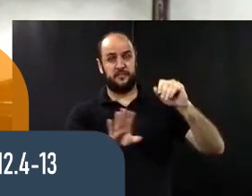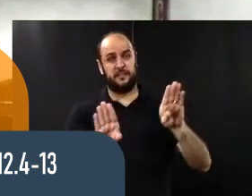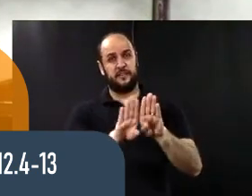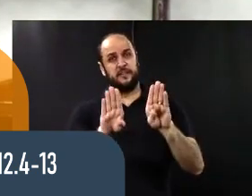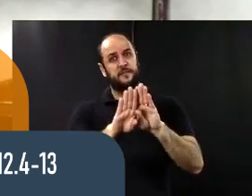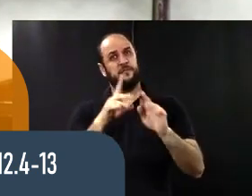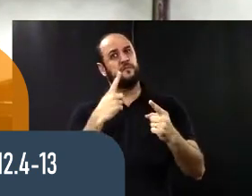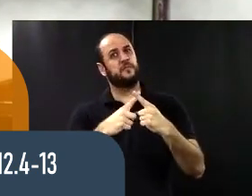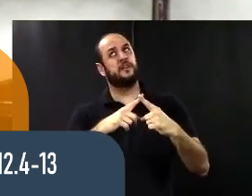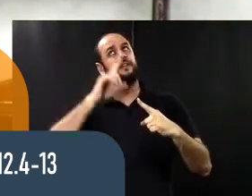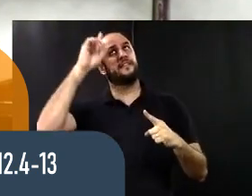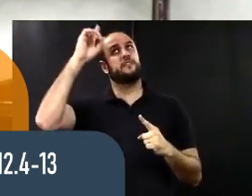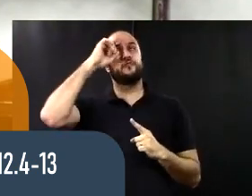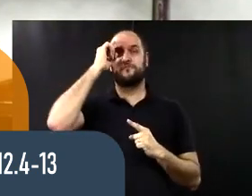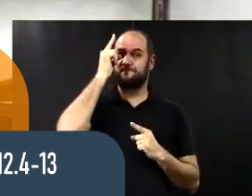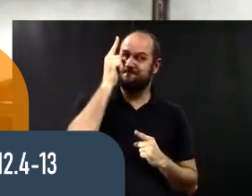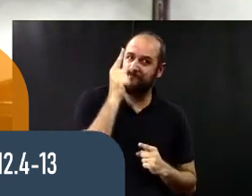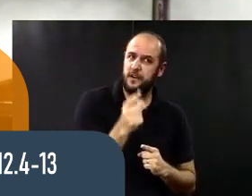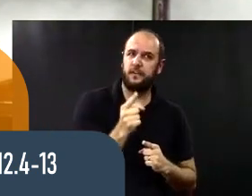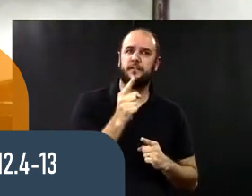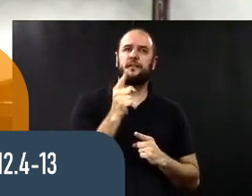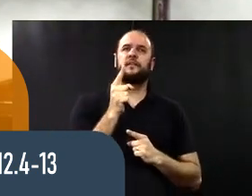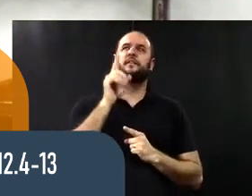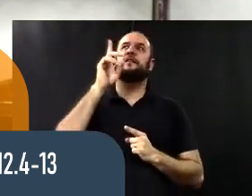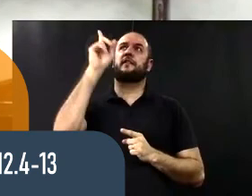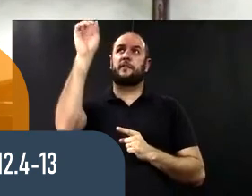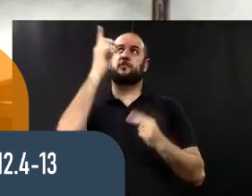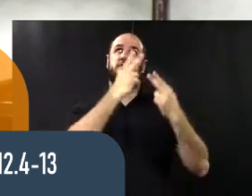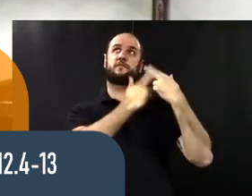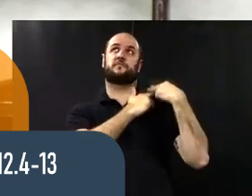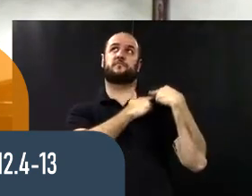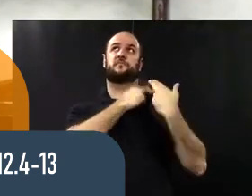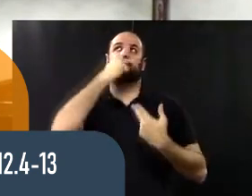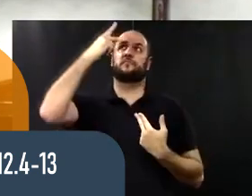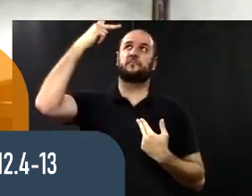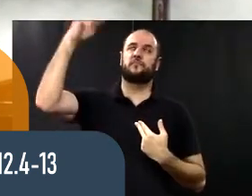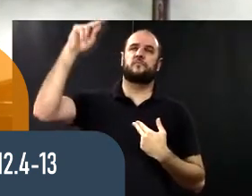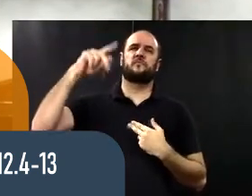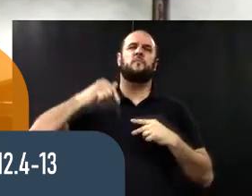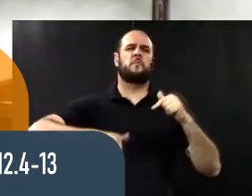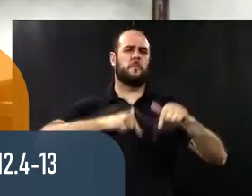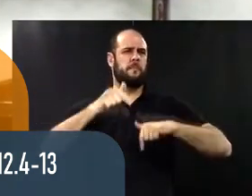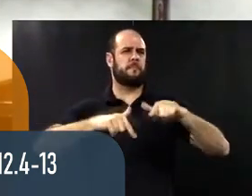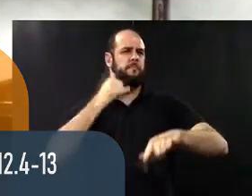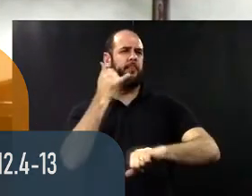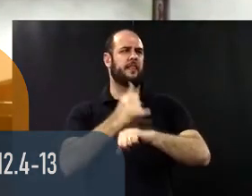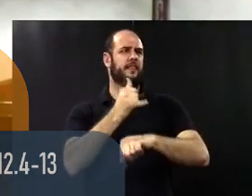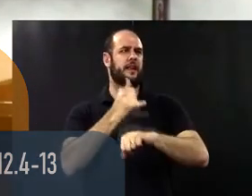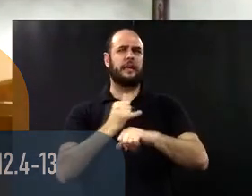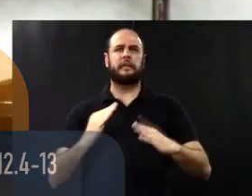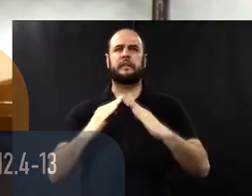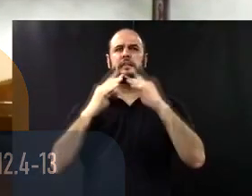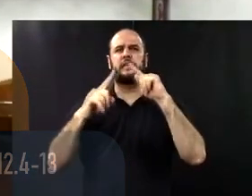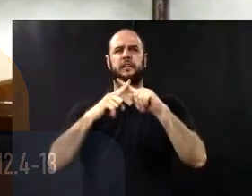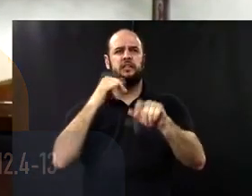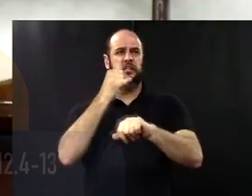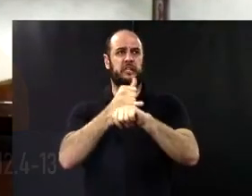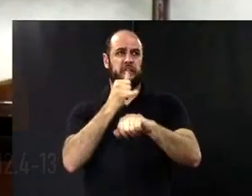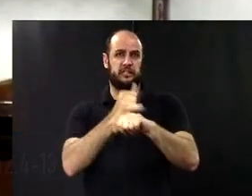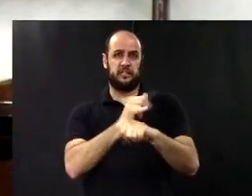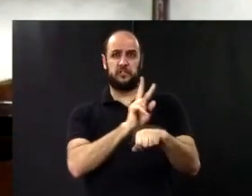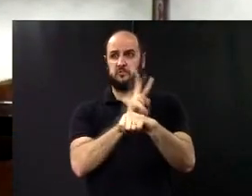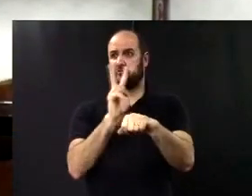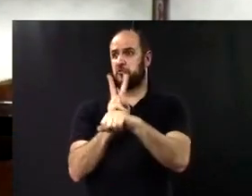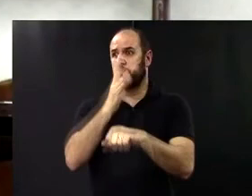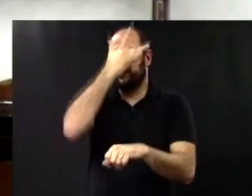somos ordenados por Deus e confiados por Ele no exercício da liderança das ovelhas, a